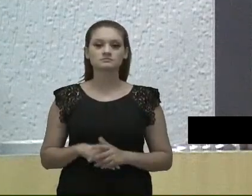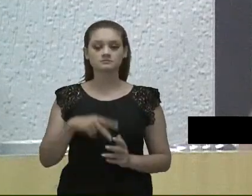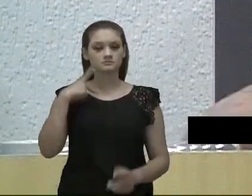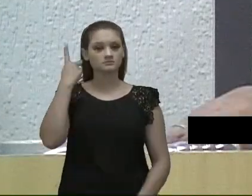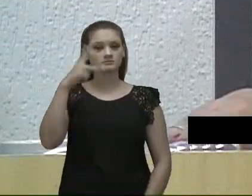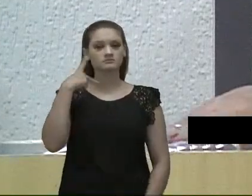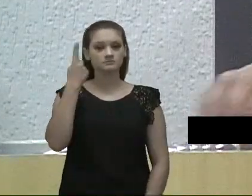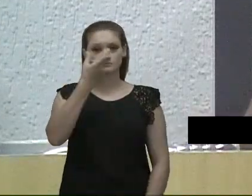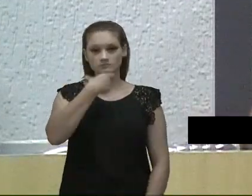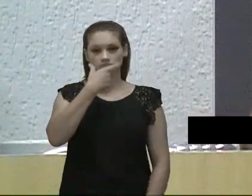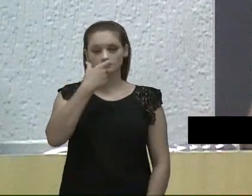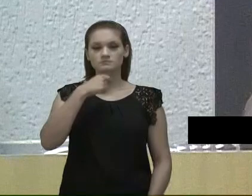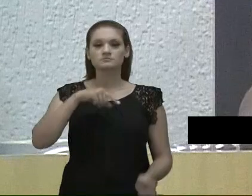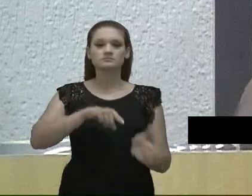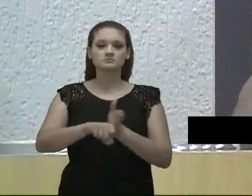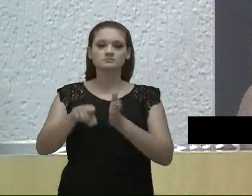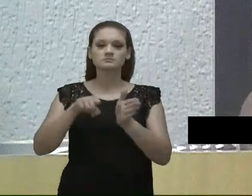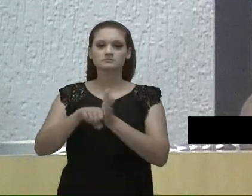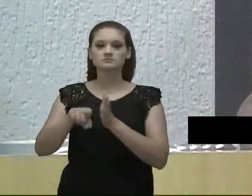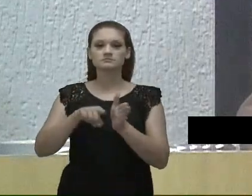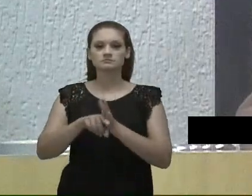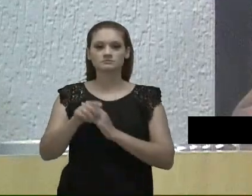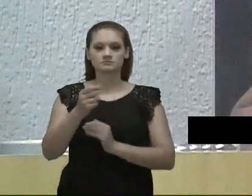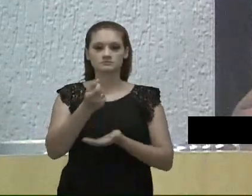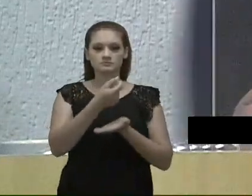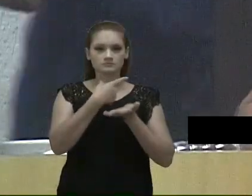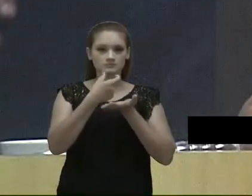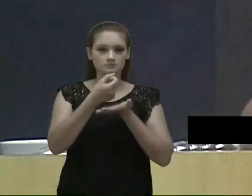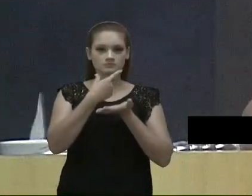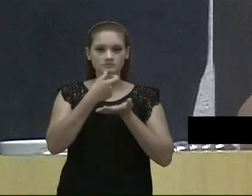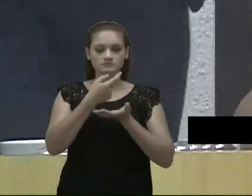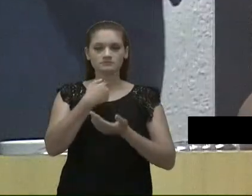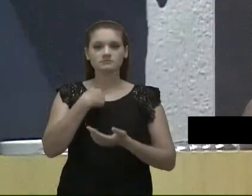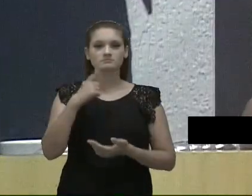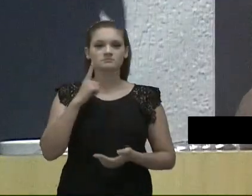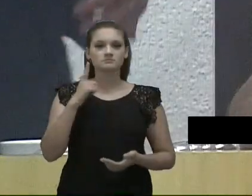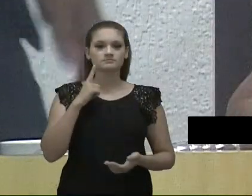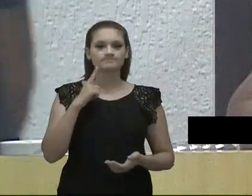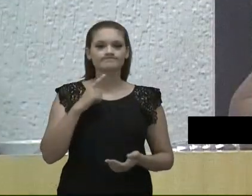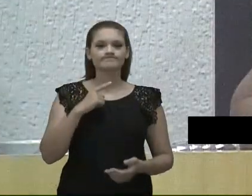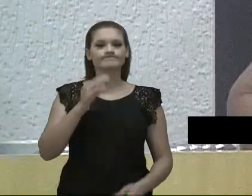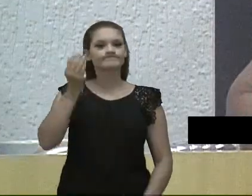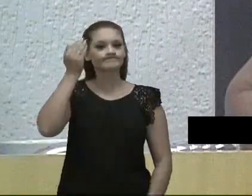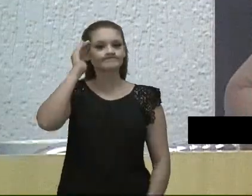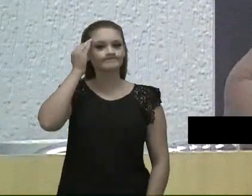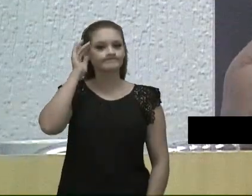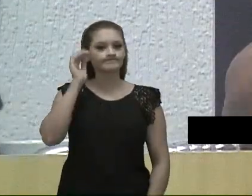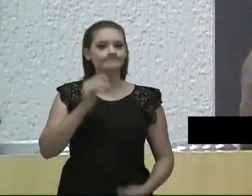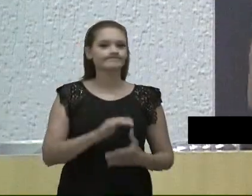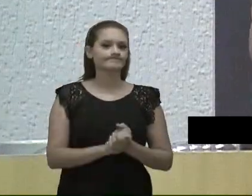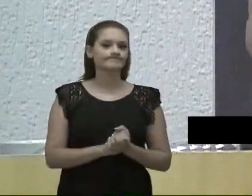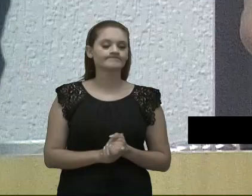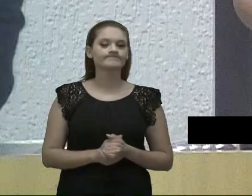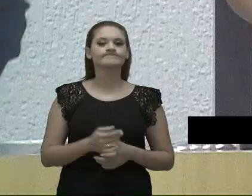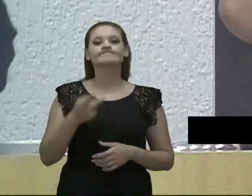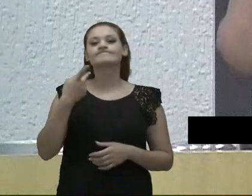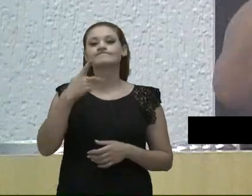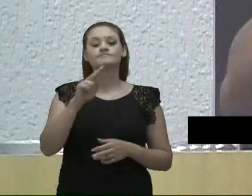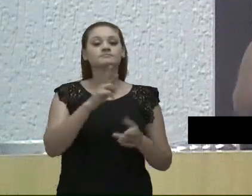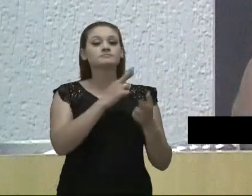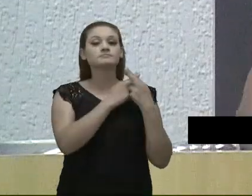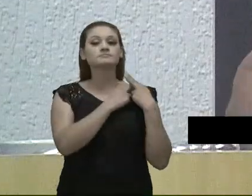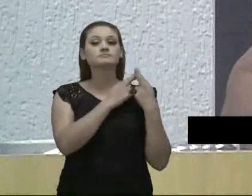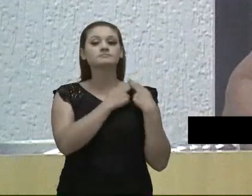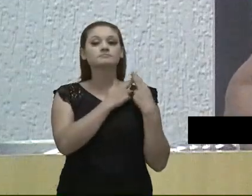Serginho perguntou sobre os medicamentos, né? Eu tenho total ciência de que o medicamento não é, você colocou que não é